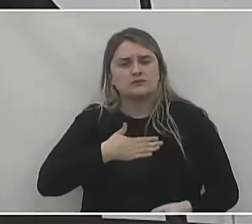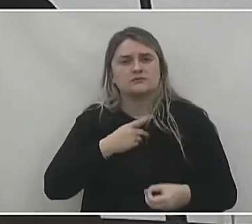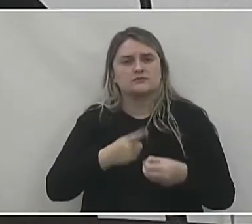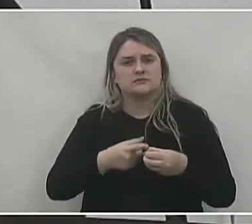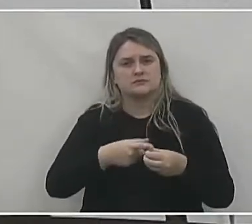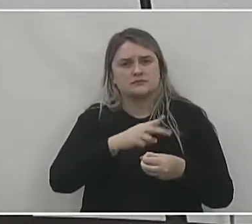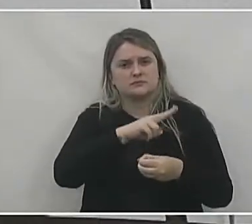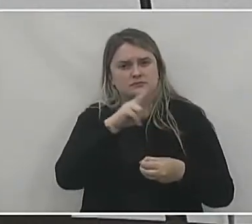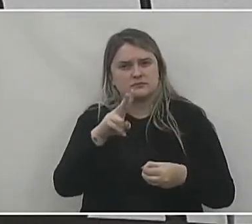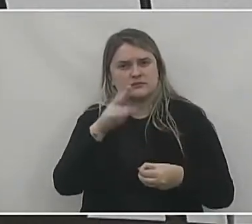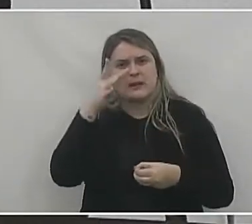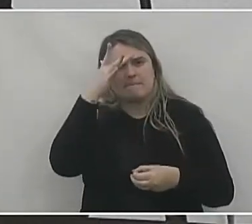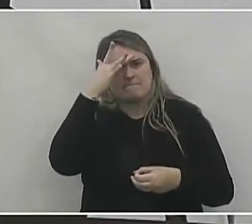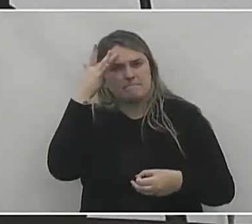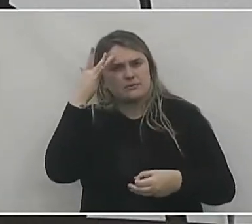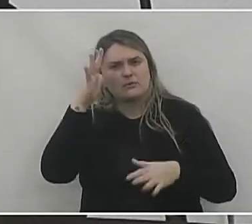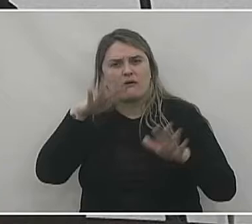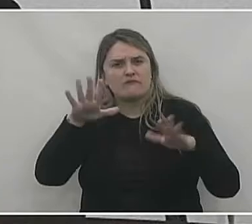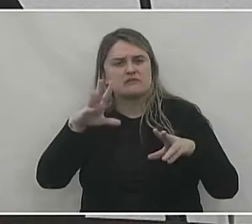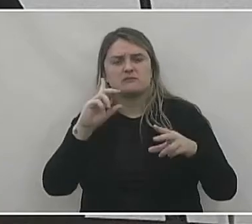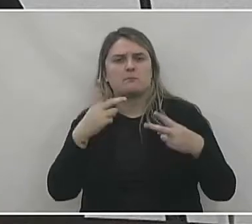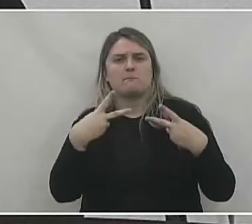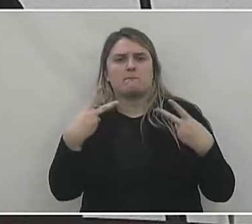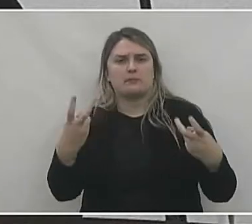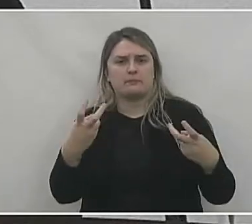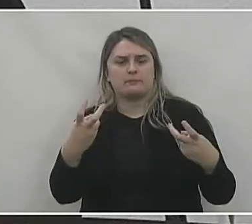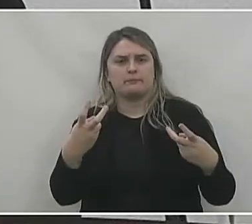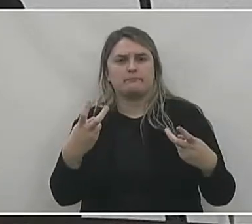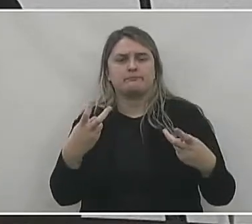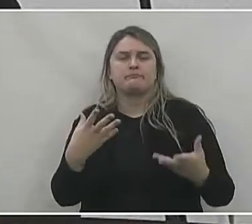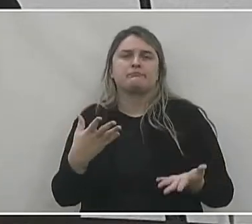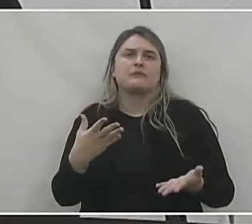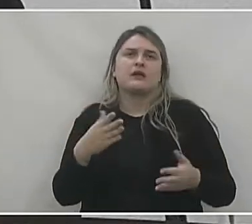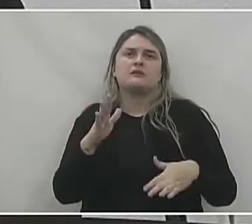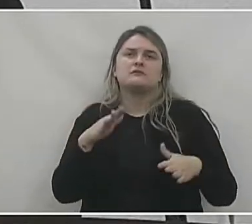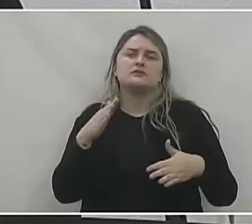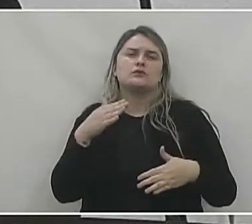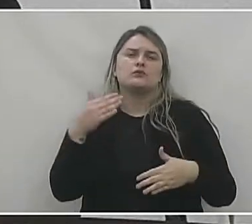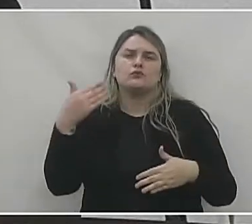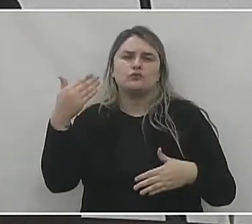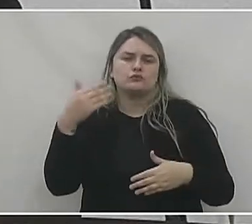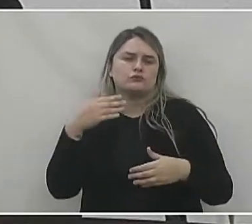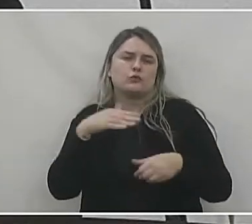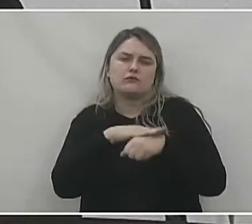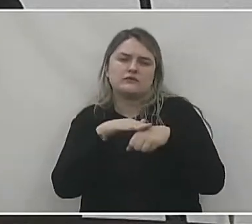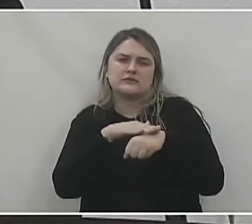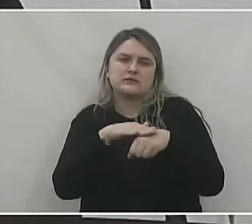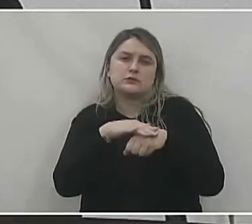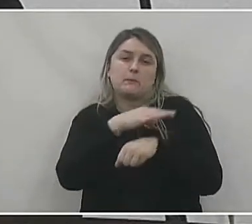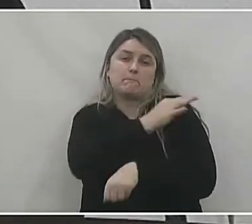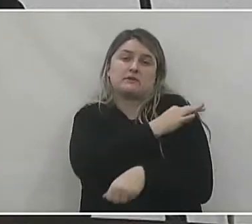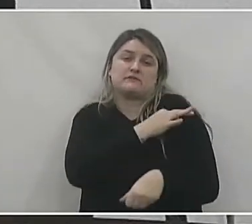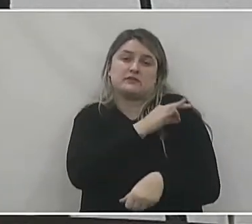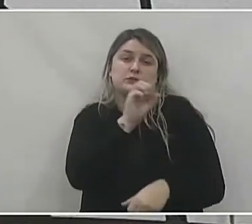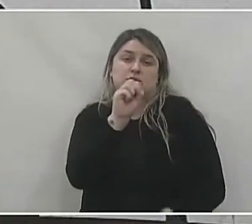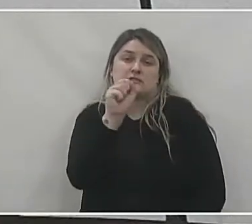União da Vitória, as pessoas talvez não percebam isso. Um determinado dia nós estávamos com o prefeito Santinho